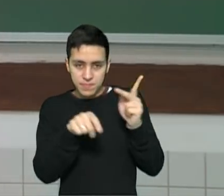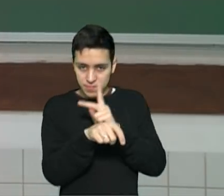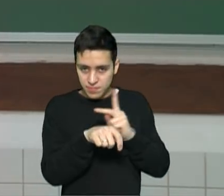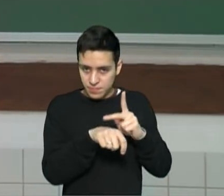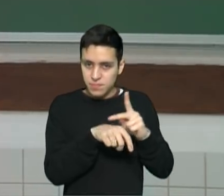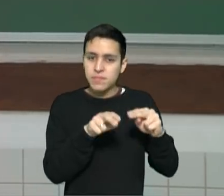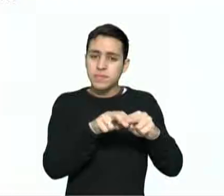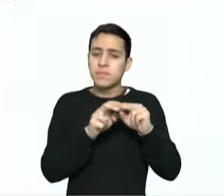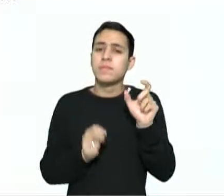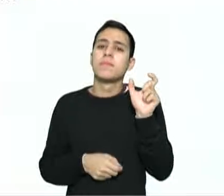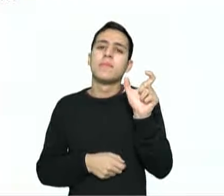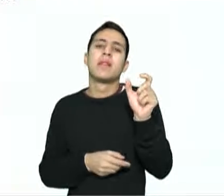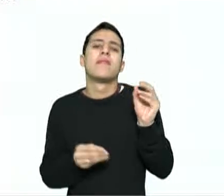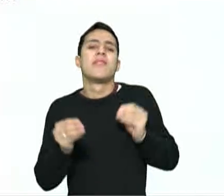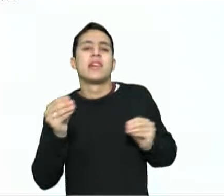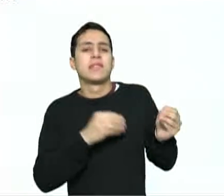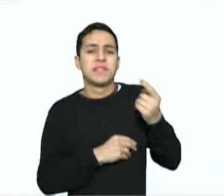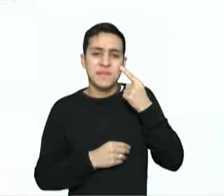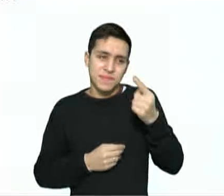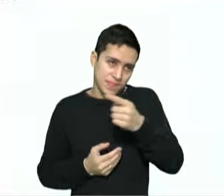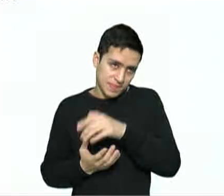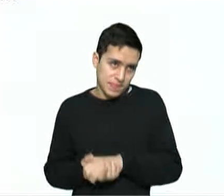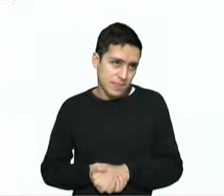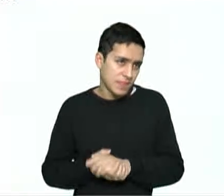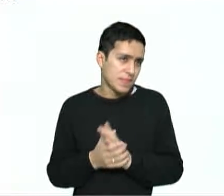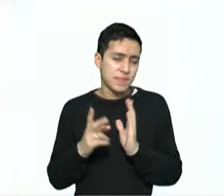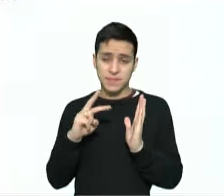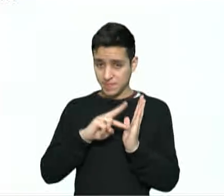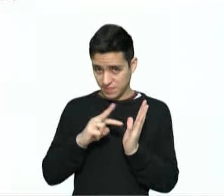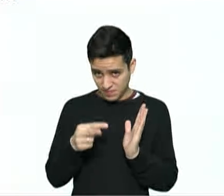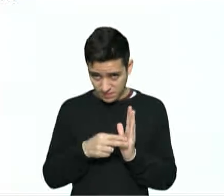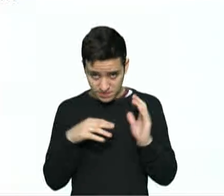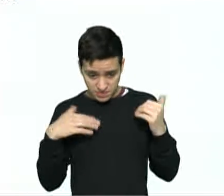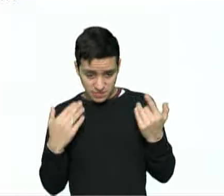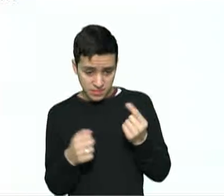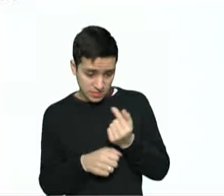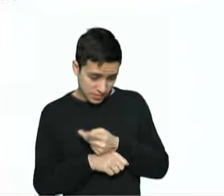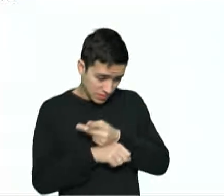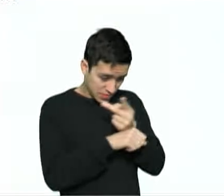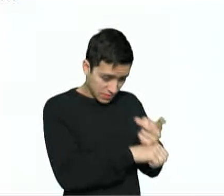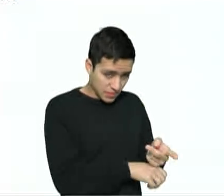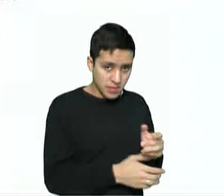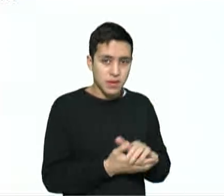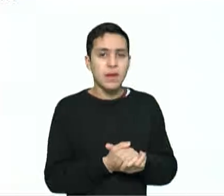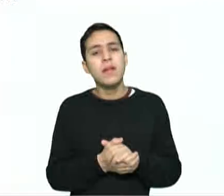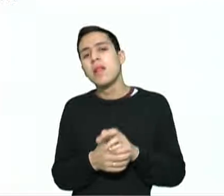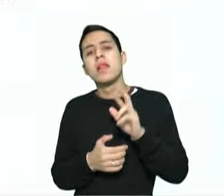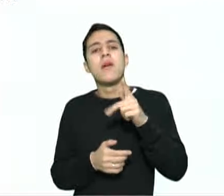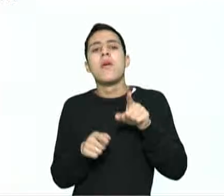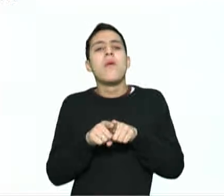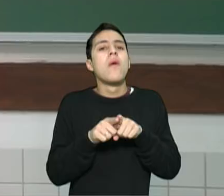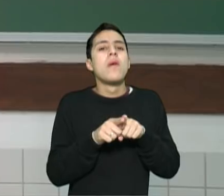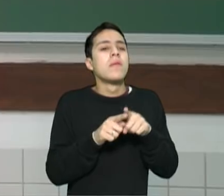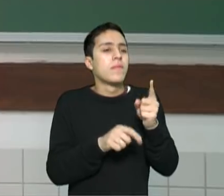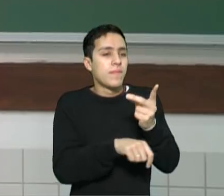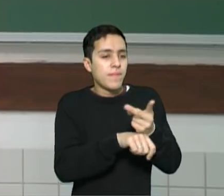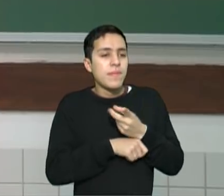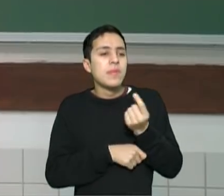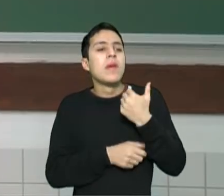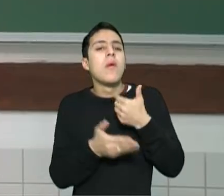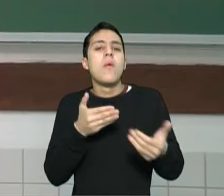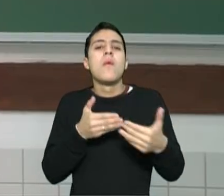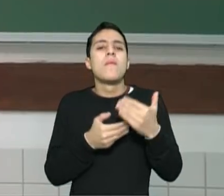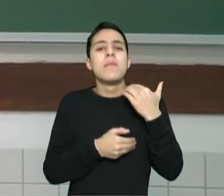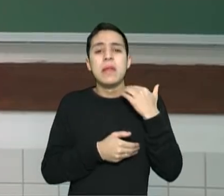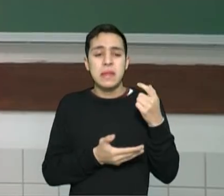que aparece a palavra flexível aqui. Então significa que quando ele empresta dinheiro, não é como você emprestar dinheiro de um banco